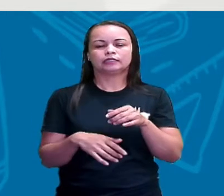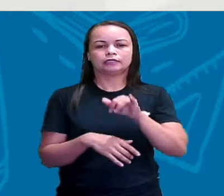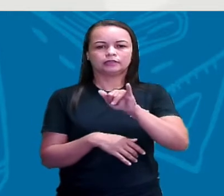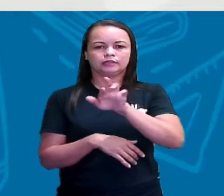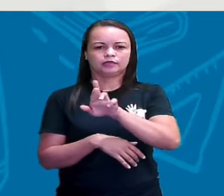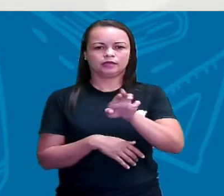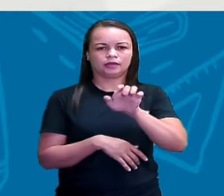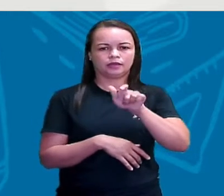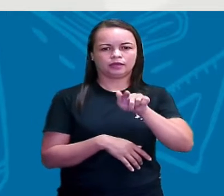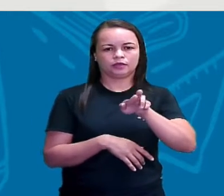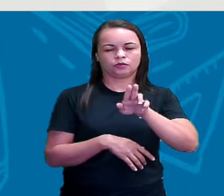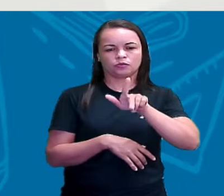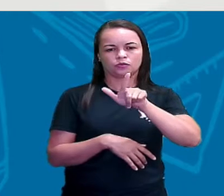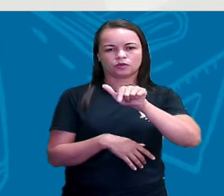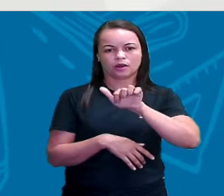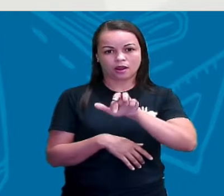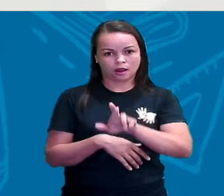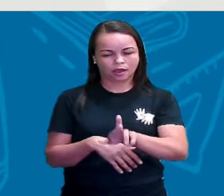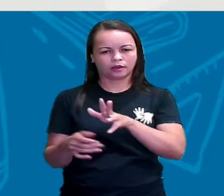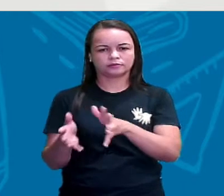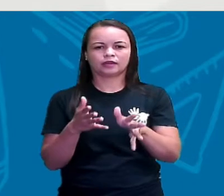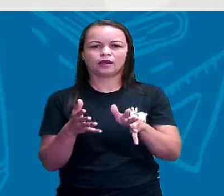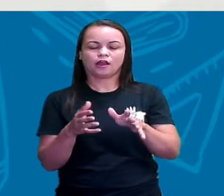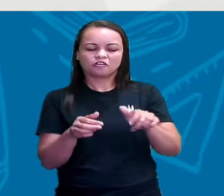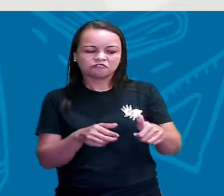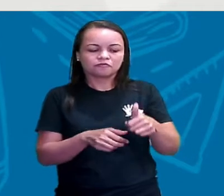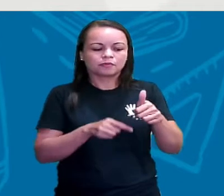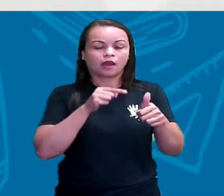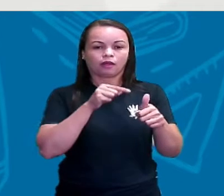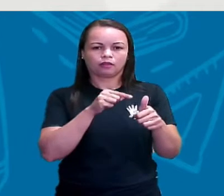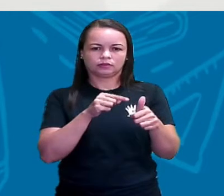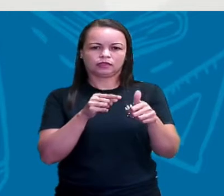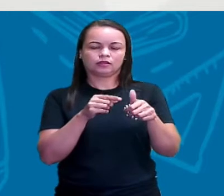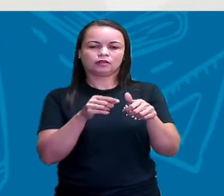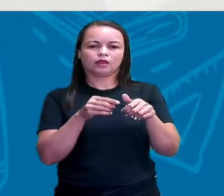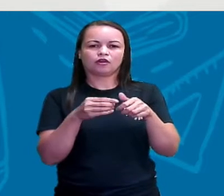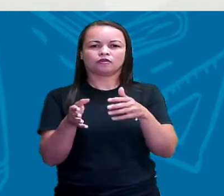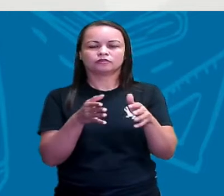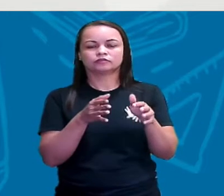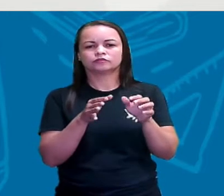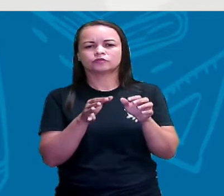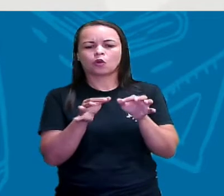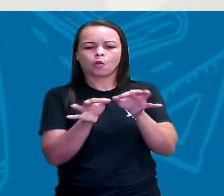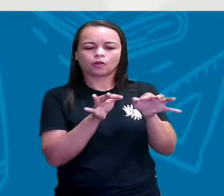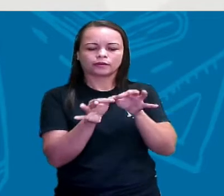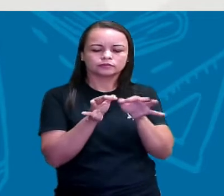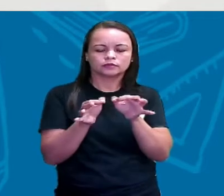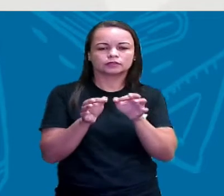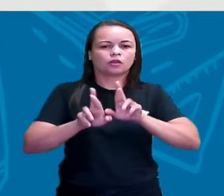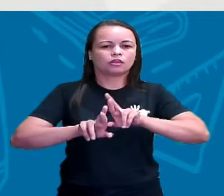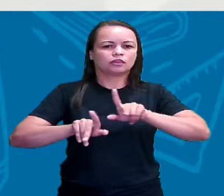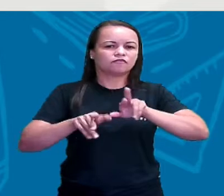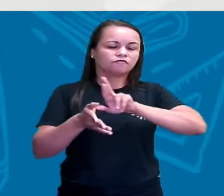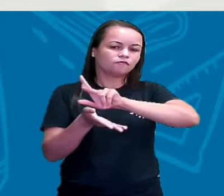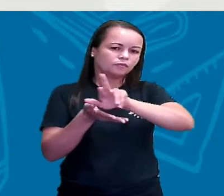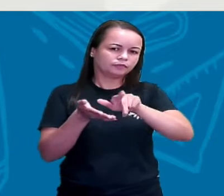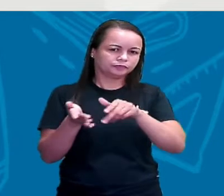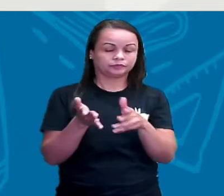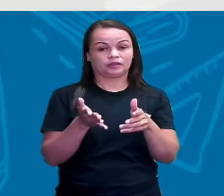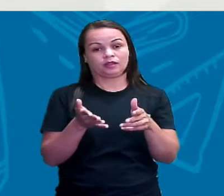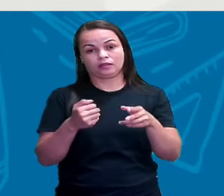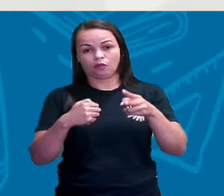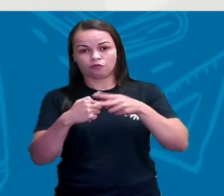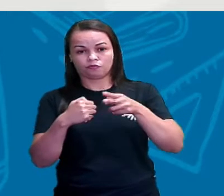voar. Fly, na afirmativa, ele tem uma formação diferente. Então, verbos irregulares,